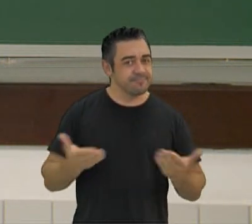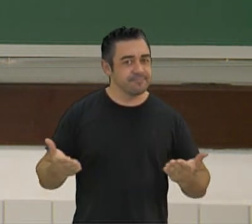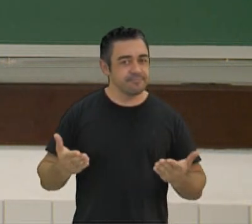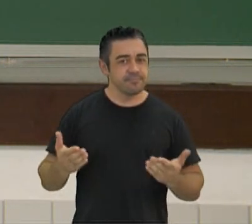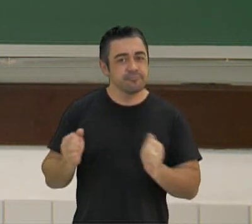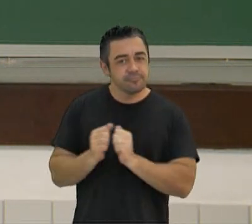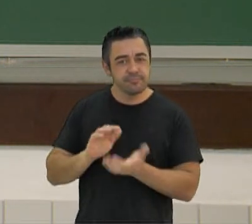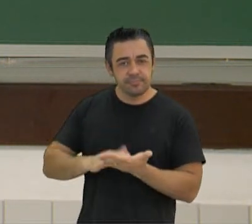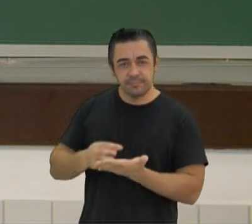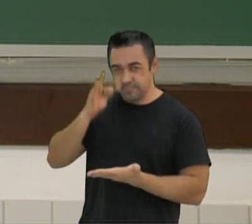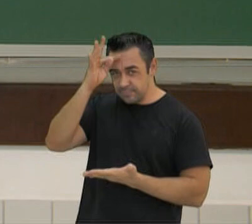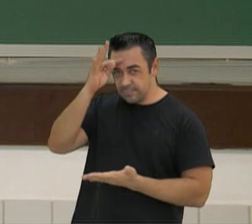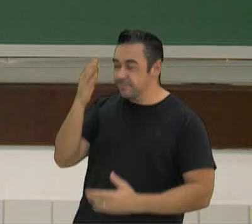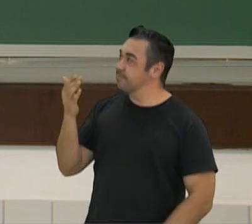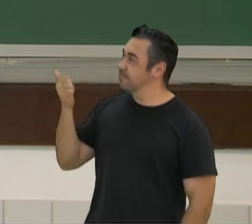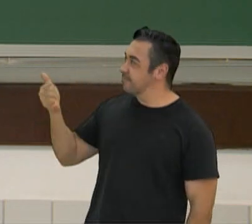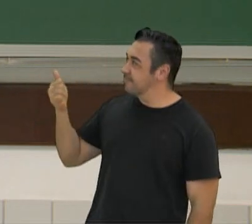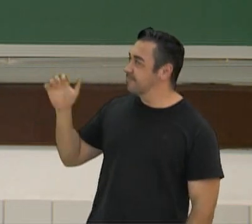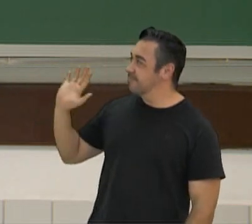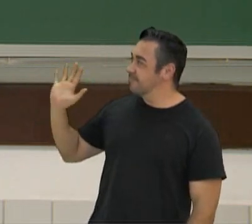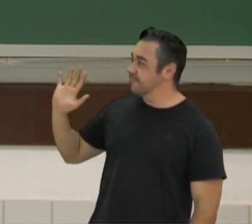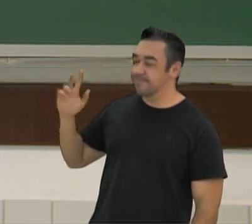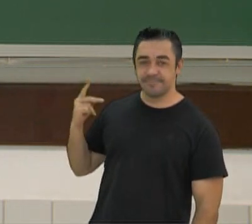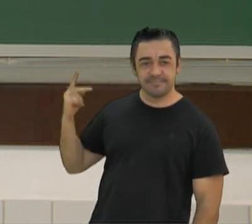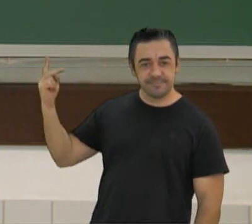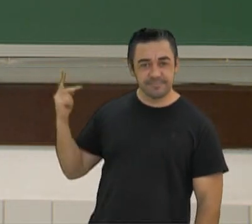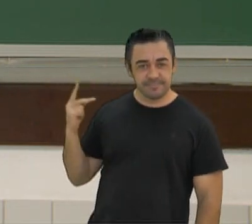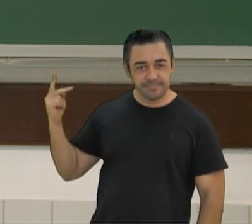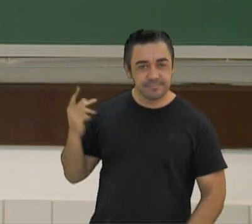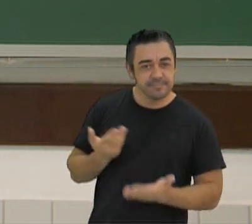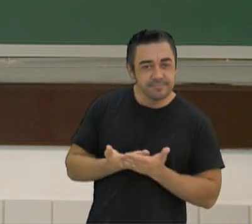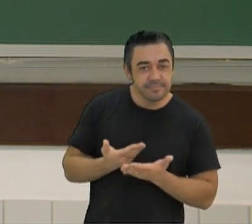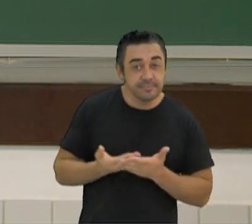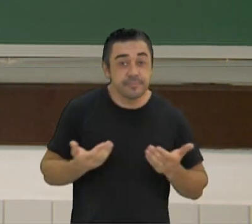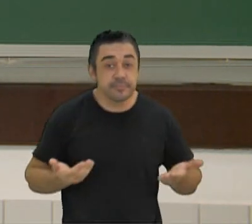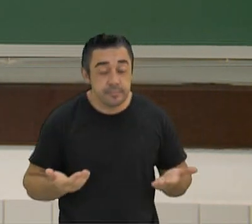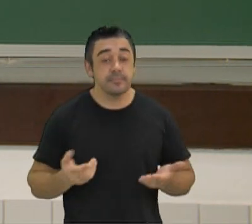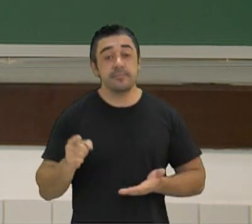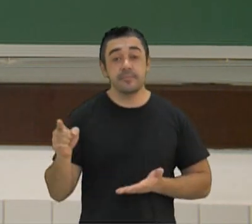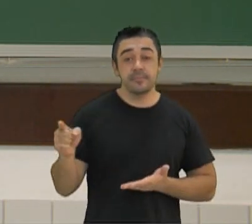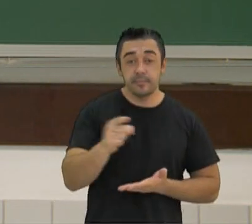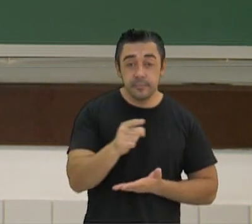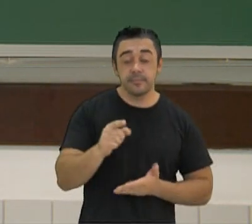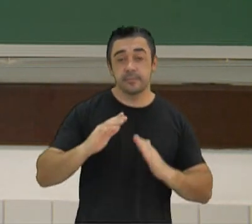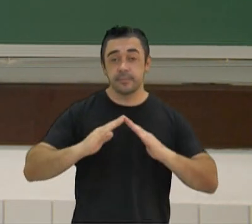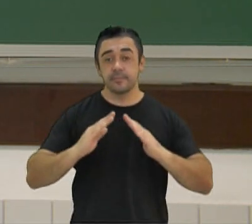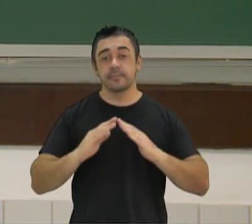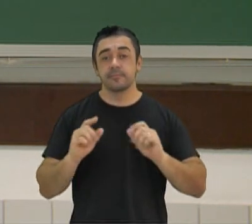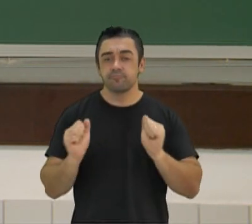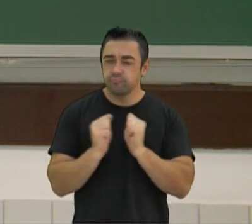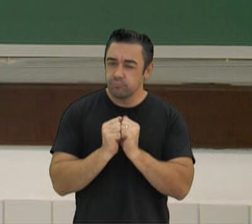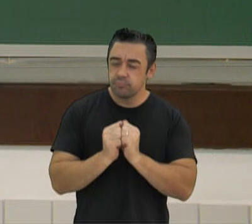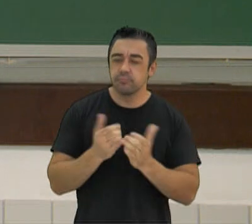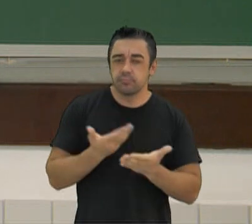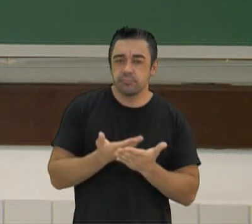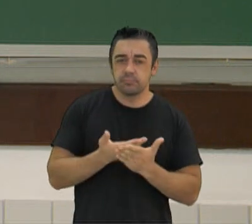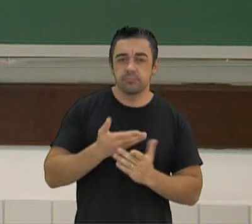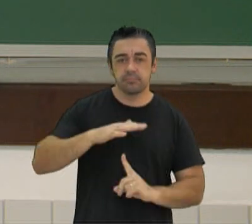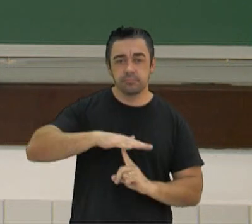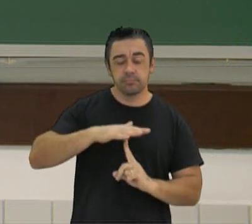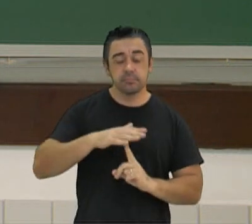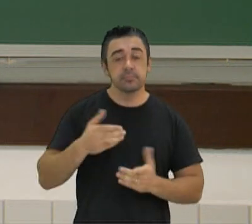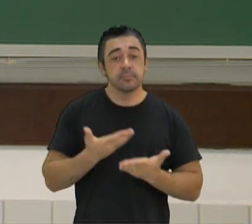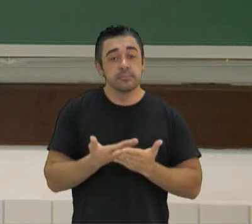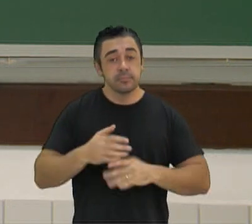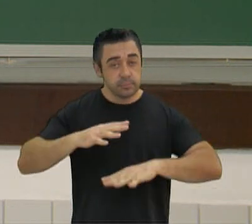aqui com o Tiago, nosso intérprete de hoje, que vai me acompanhar aqui nessa aula. E vocês aí de casa, ligadinhos no Aula Paraná e na